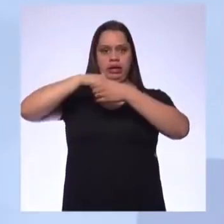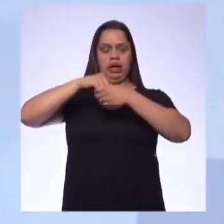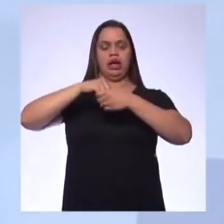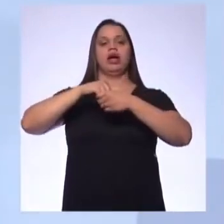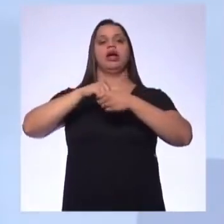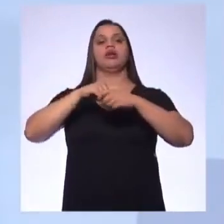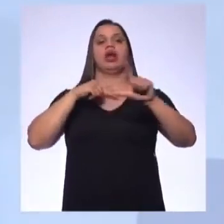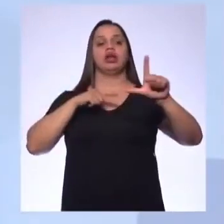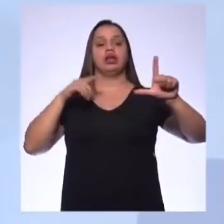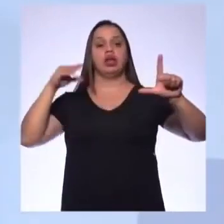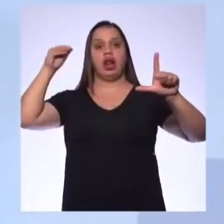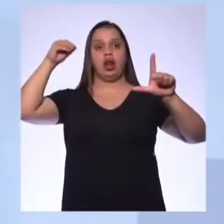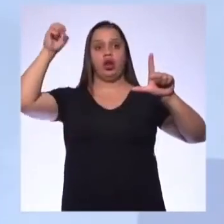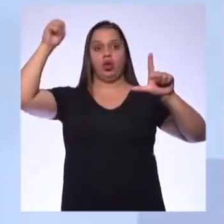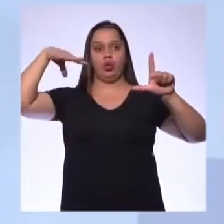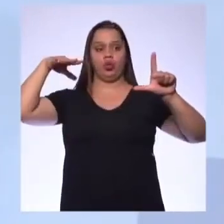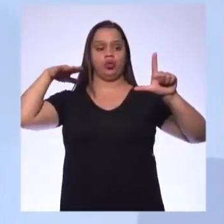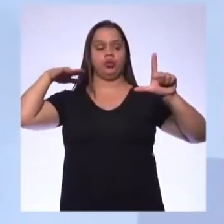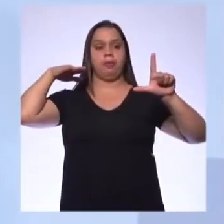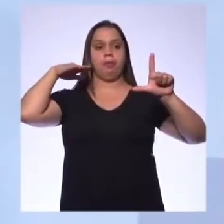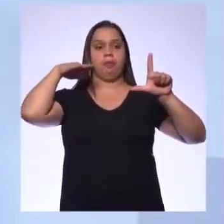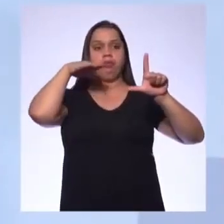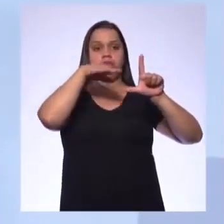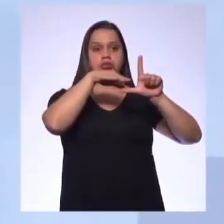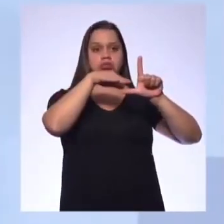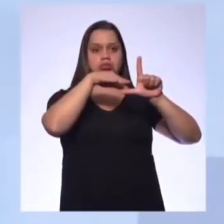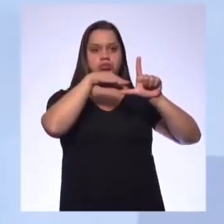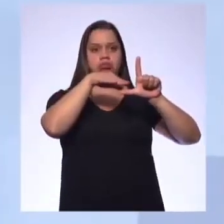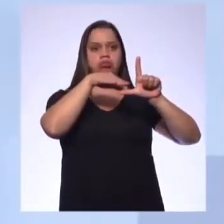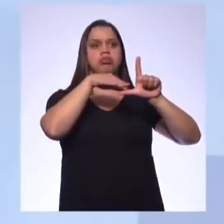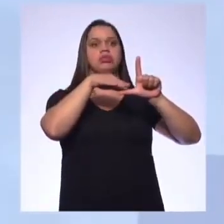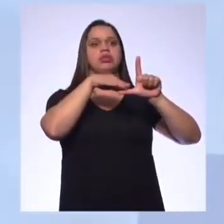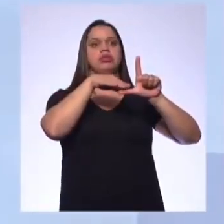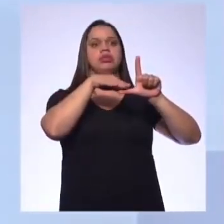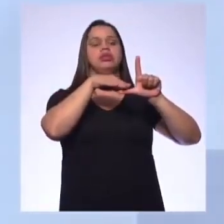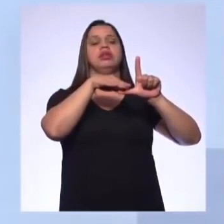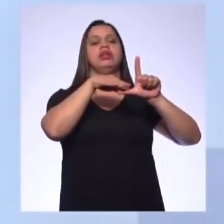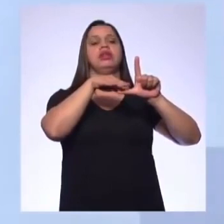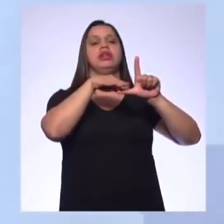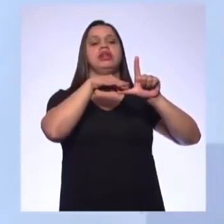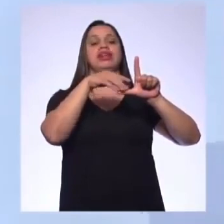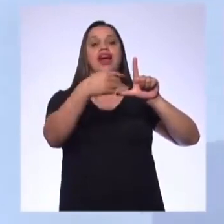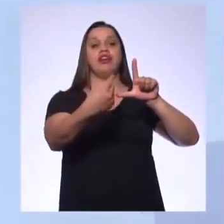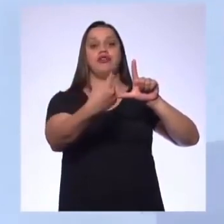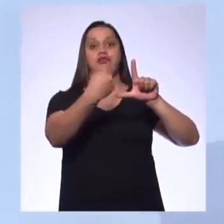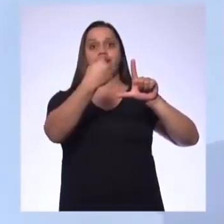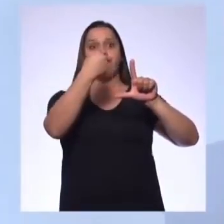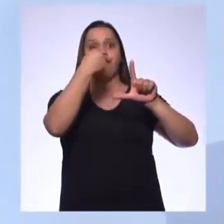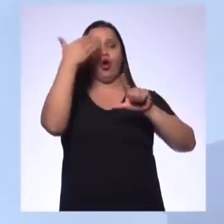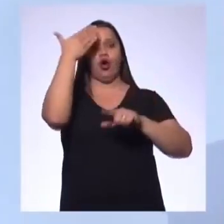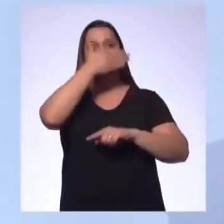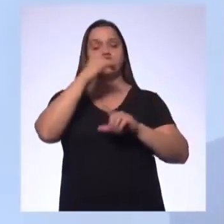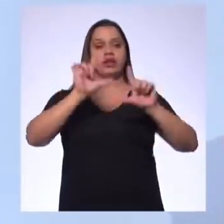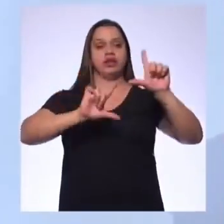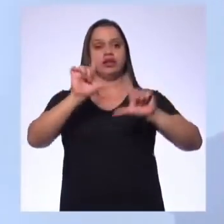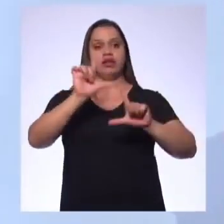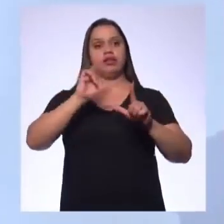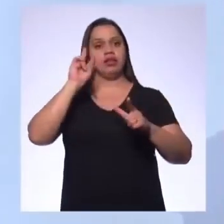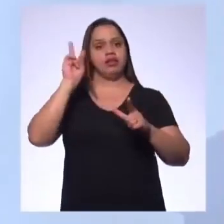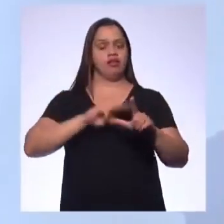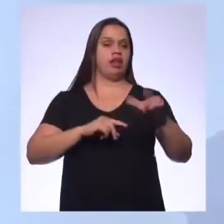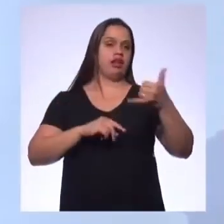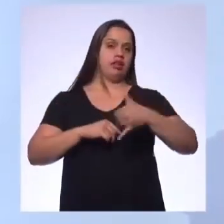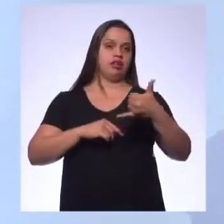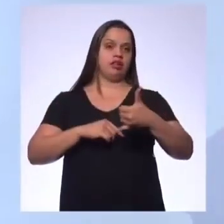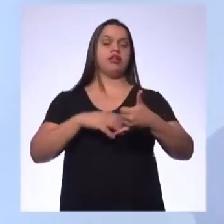lona, nessa placa, nessa parede que tem aqui, e indo para o aparelho que capta